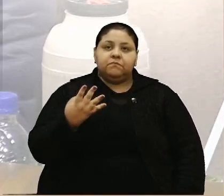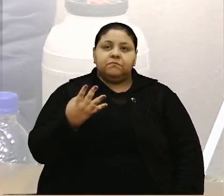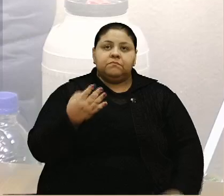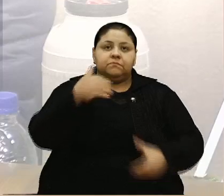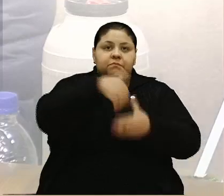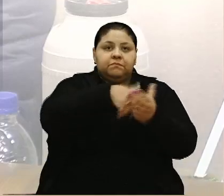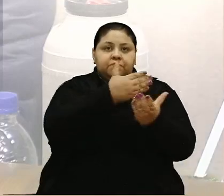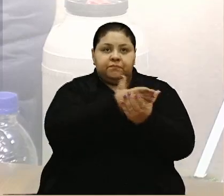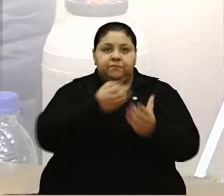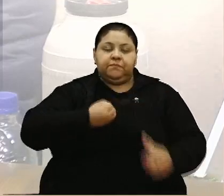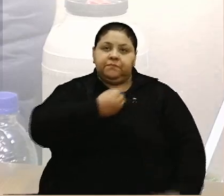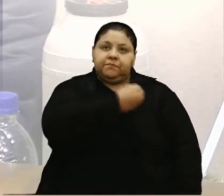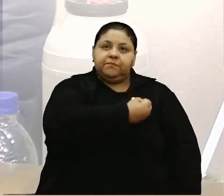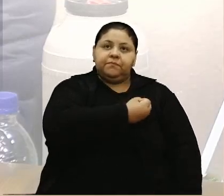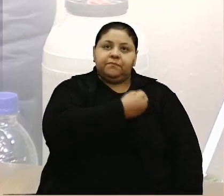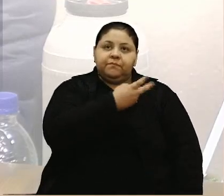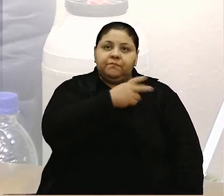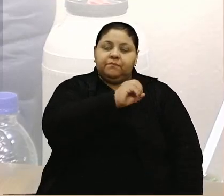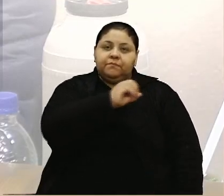16/2024, contido no processo número